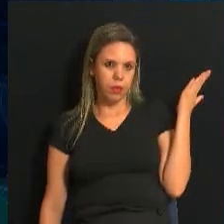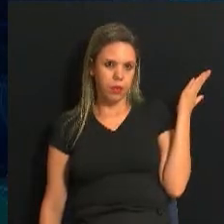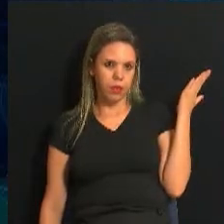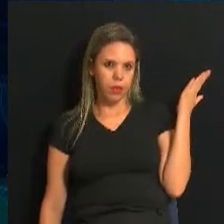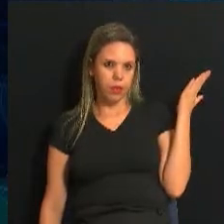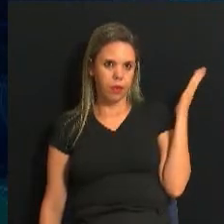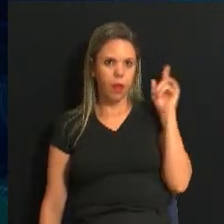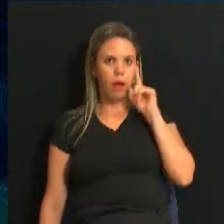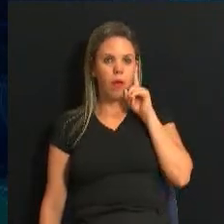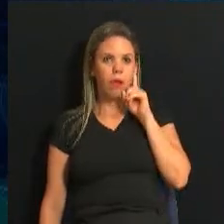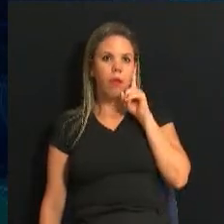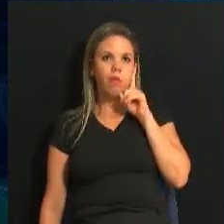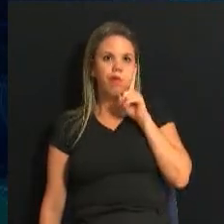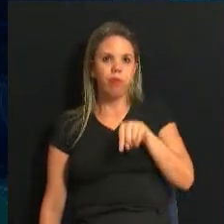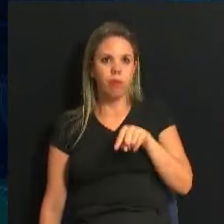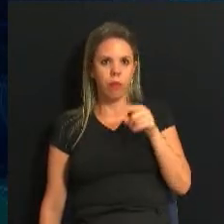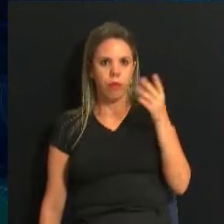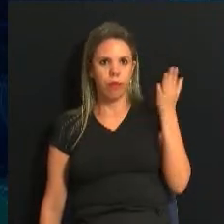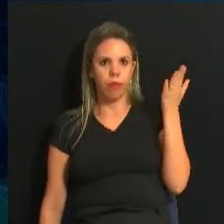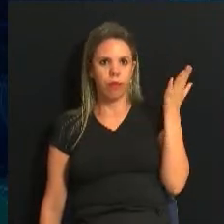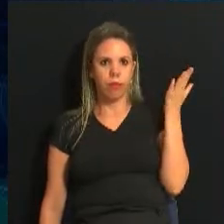46.821. Americana,